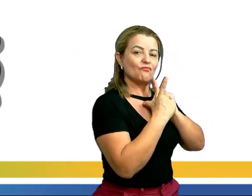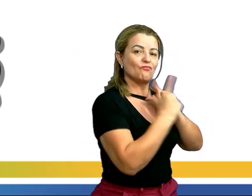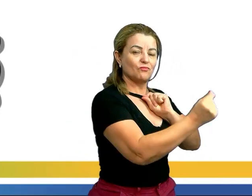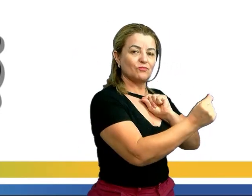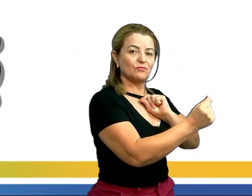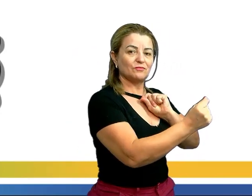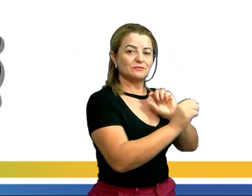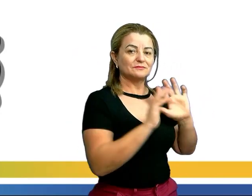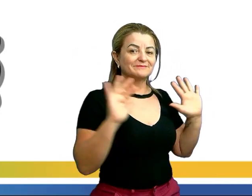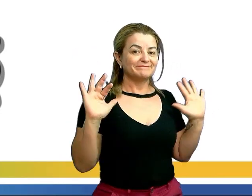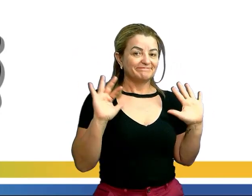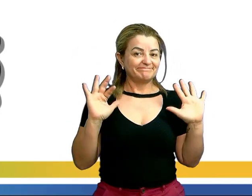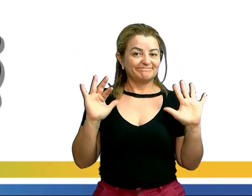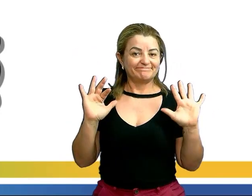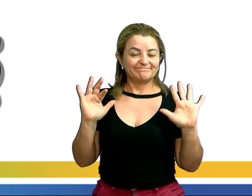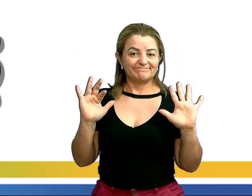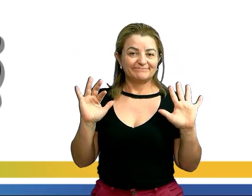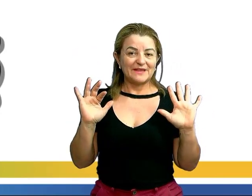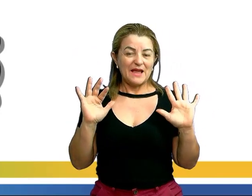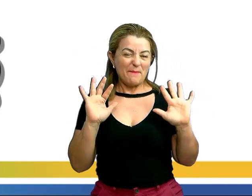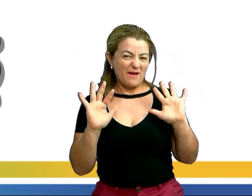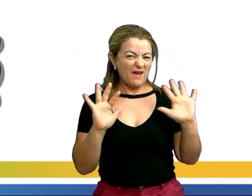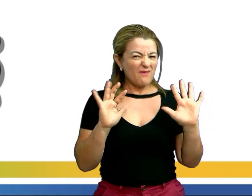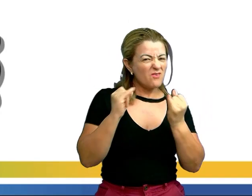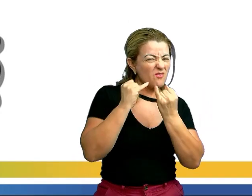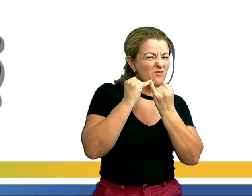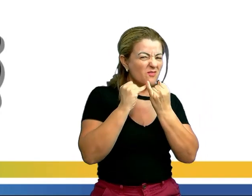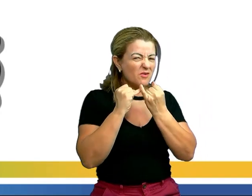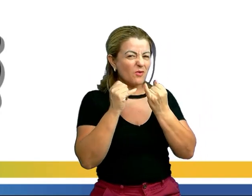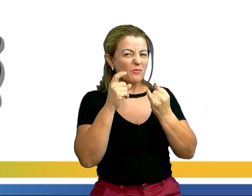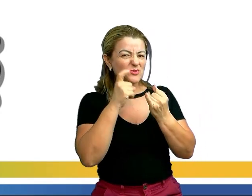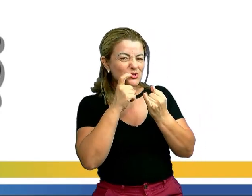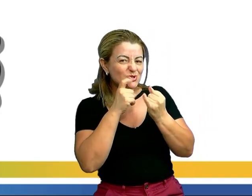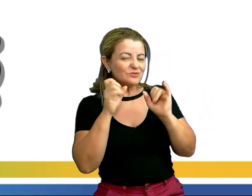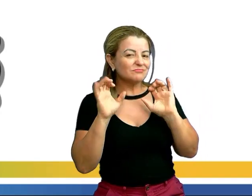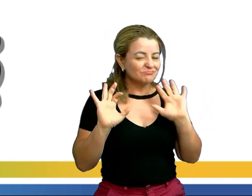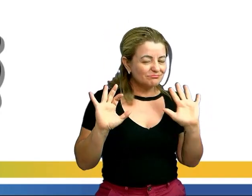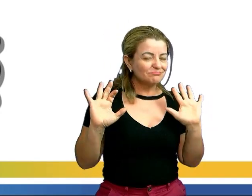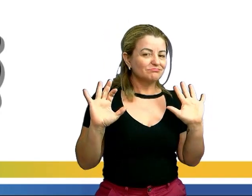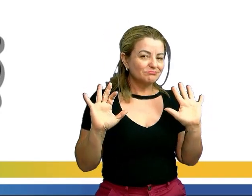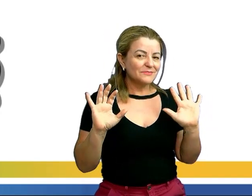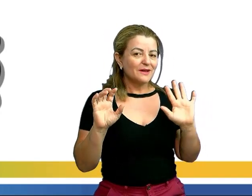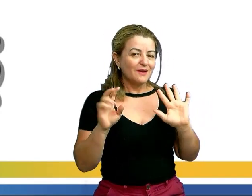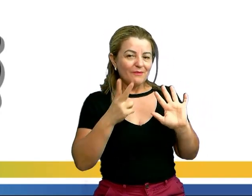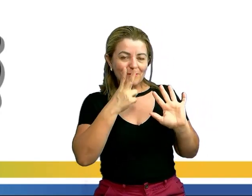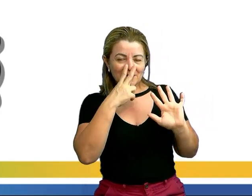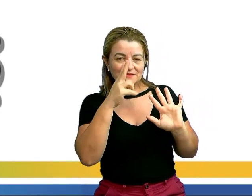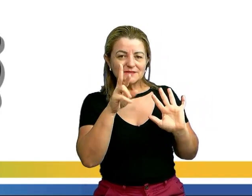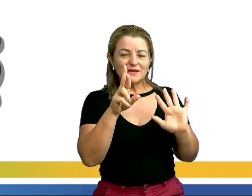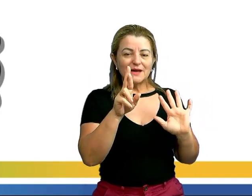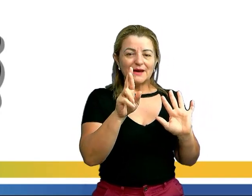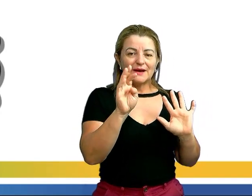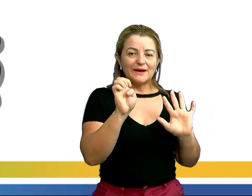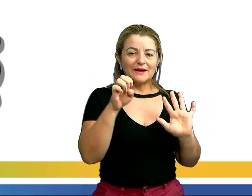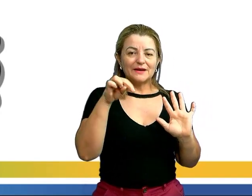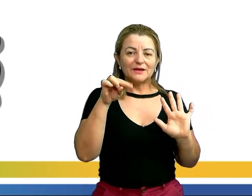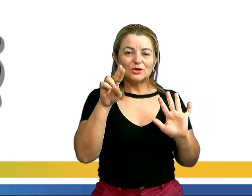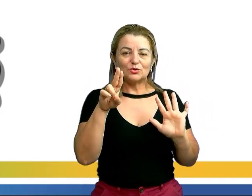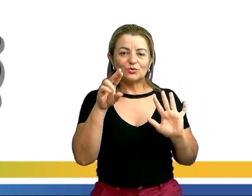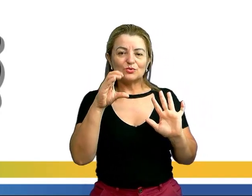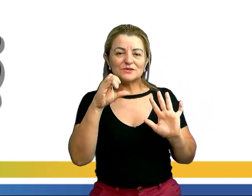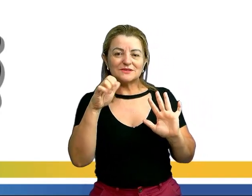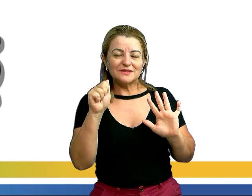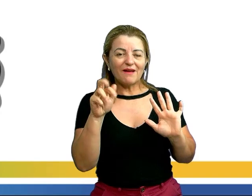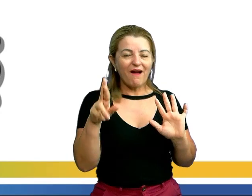uma saída, vou fazer uma fake saída. Aí ele vai lá e diz que vai renunciar para ver se o Congresso, né, não aceita